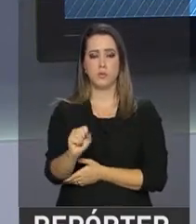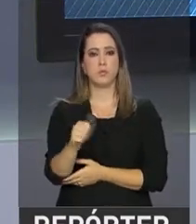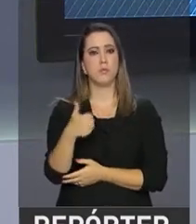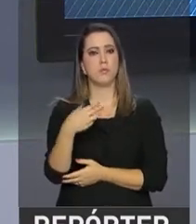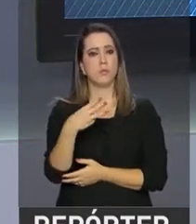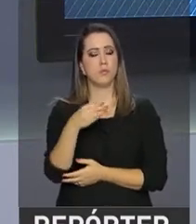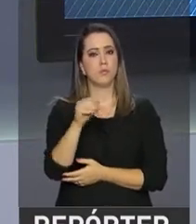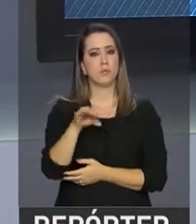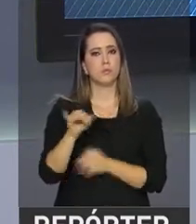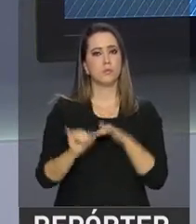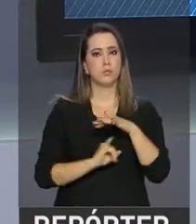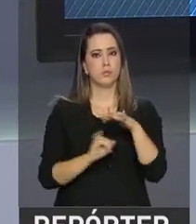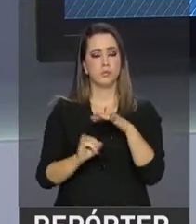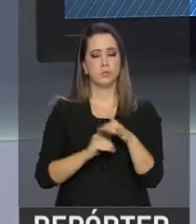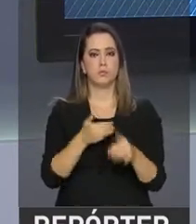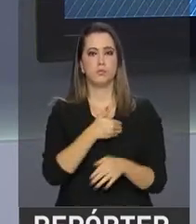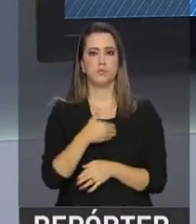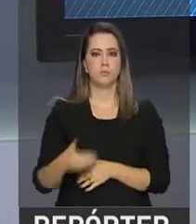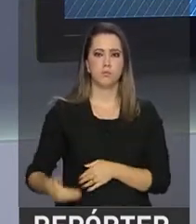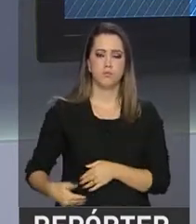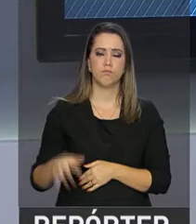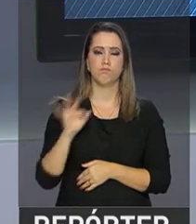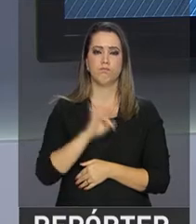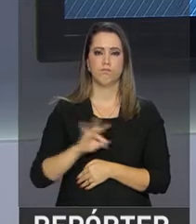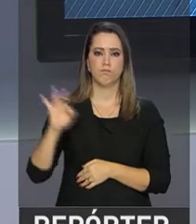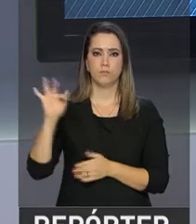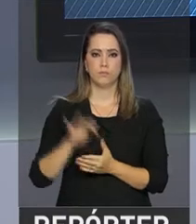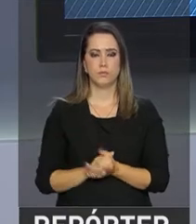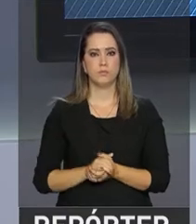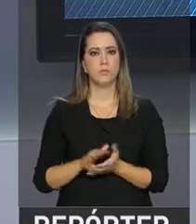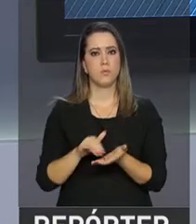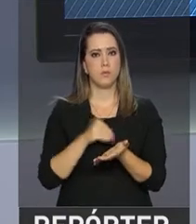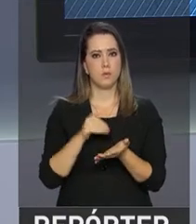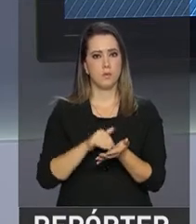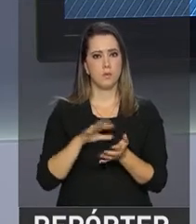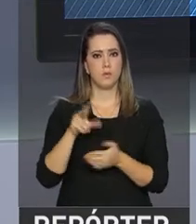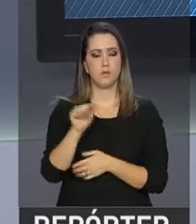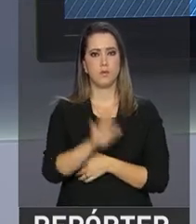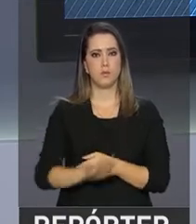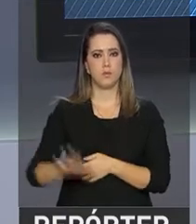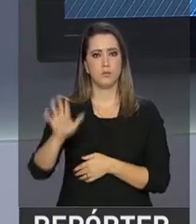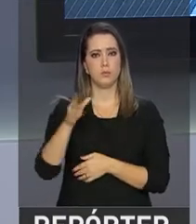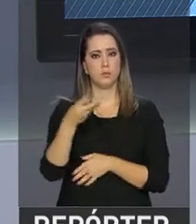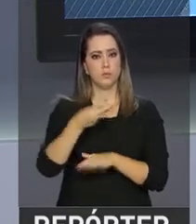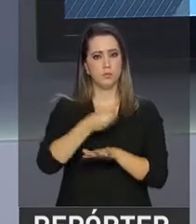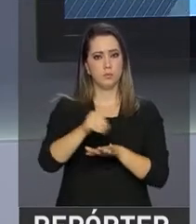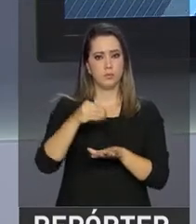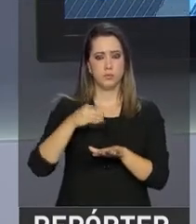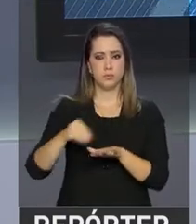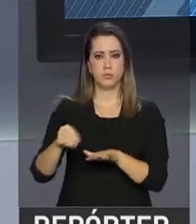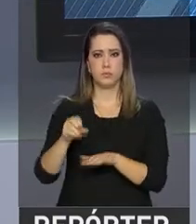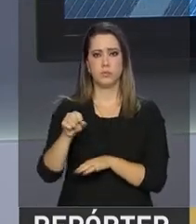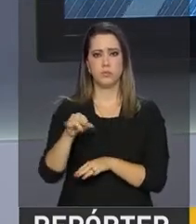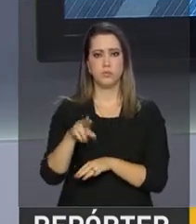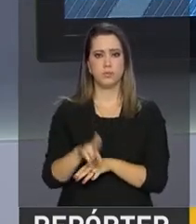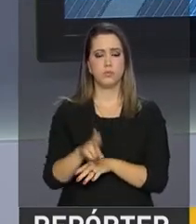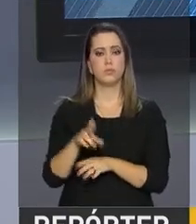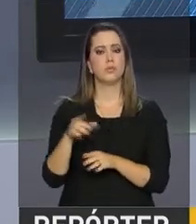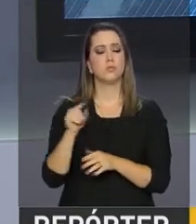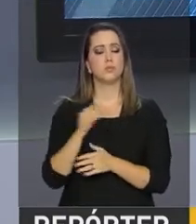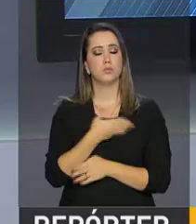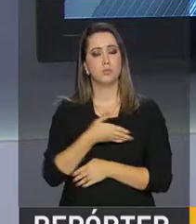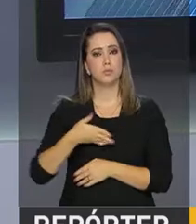130 instituições públicas estaduais e federais as inscrições e todas as outras informações estão inciso